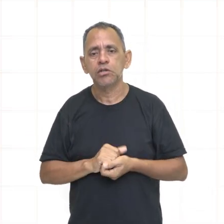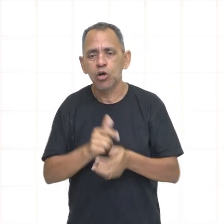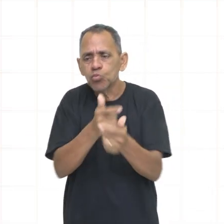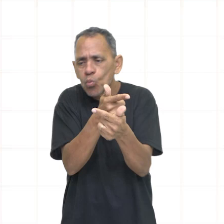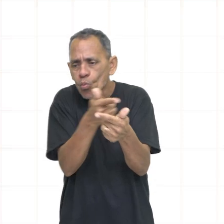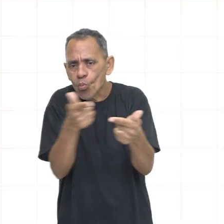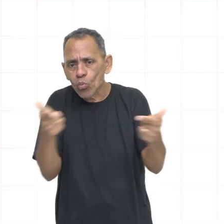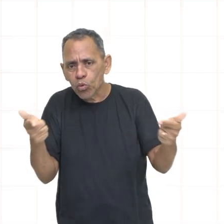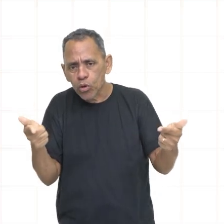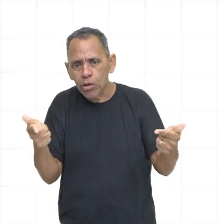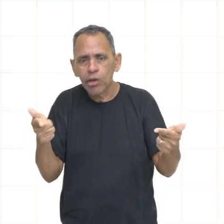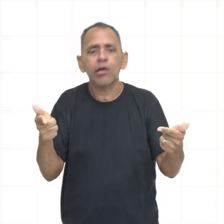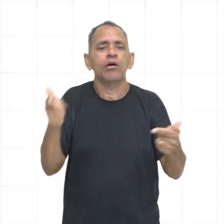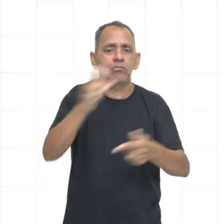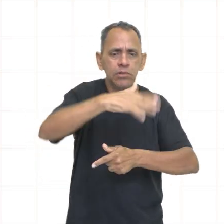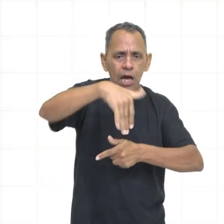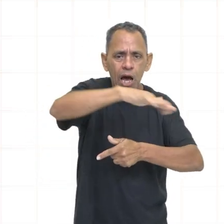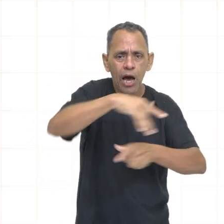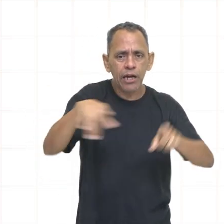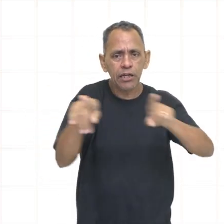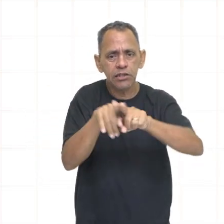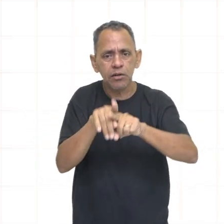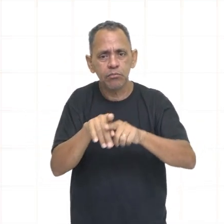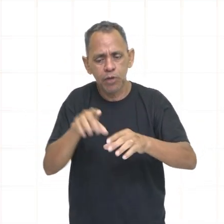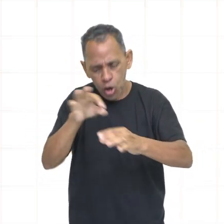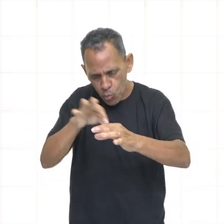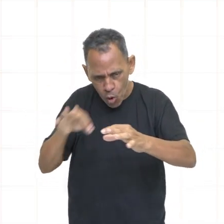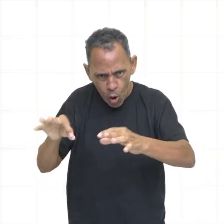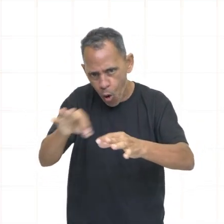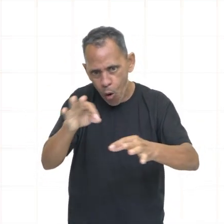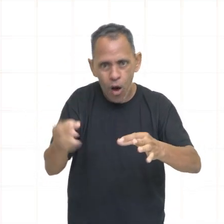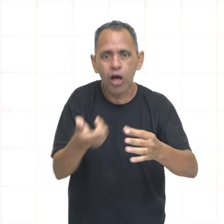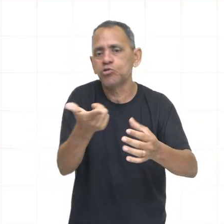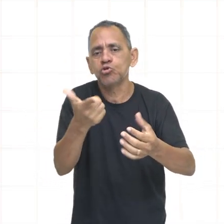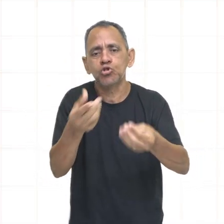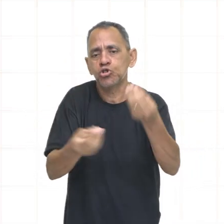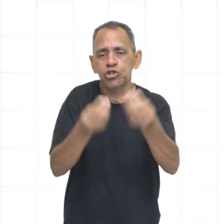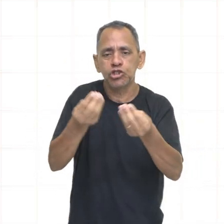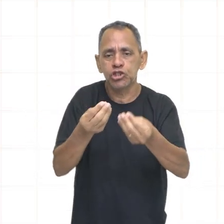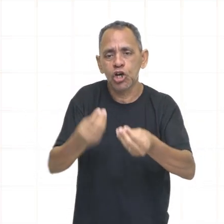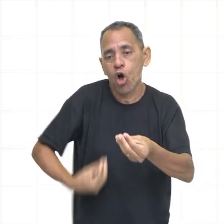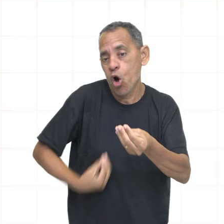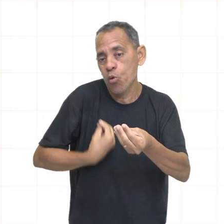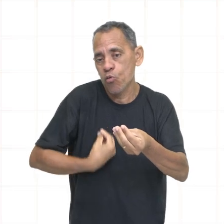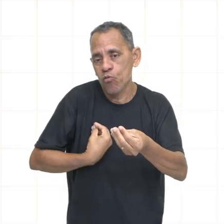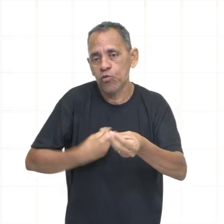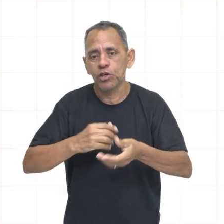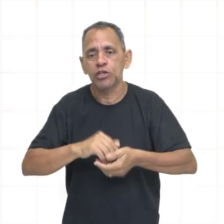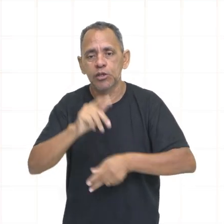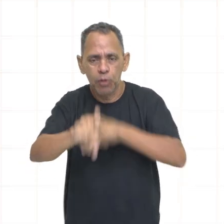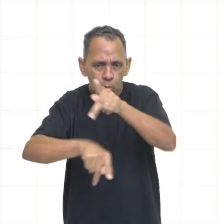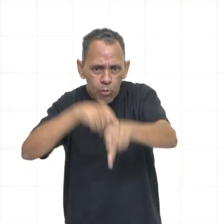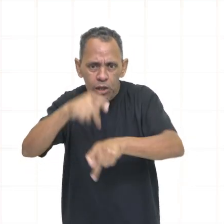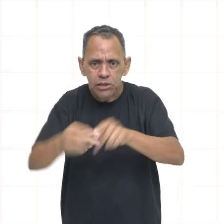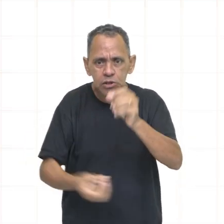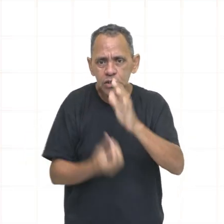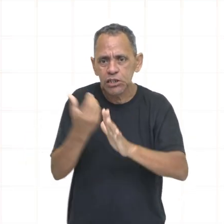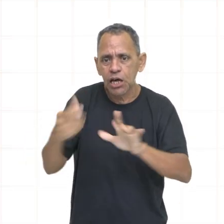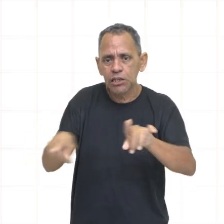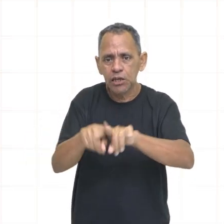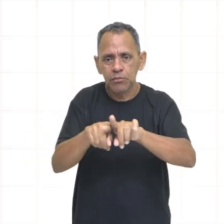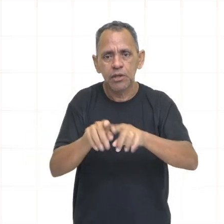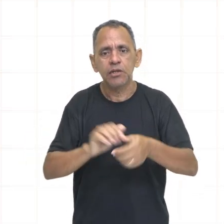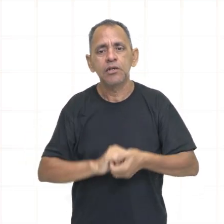segurança de muitas fronteiras da região e pela proposta de interesse alienígenas no sentido de